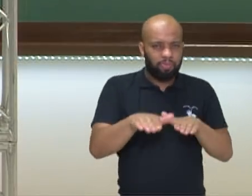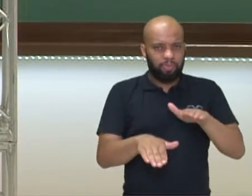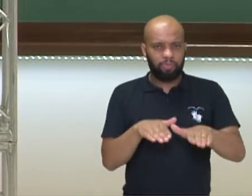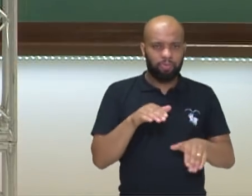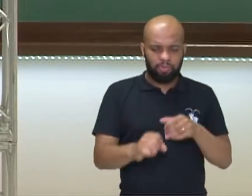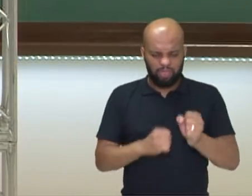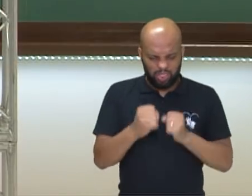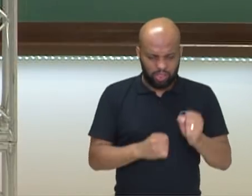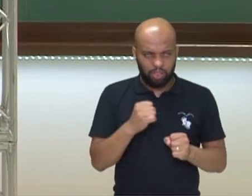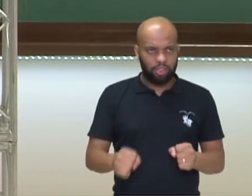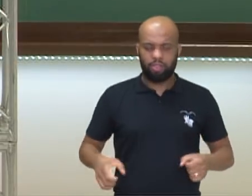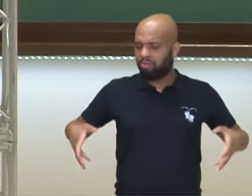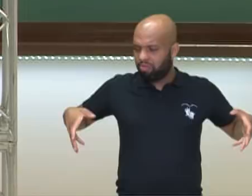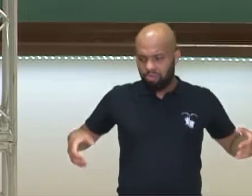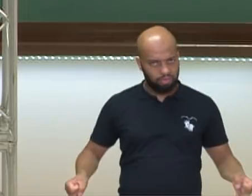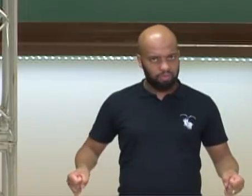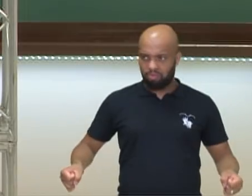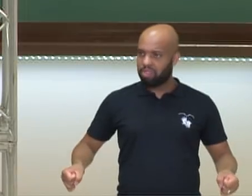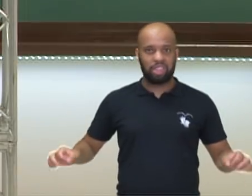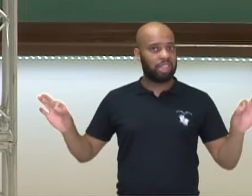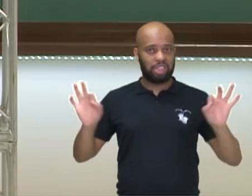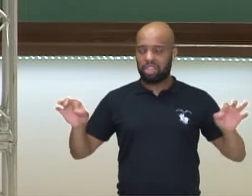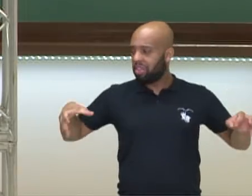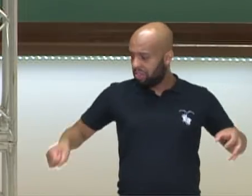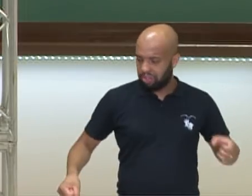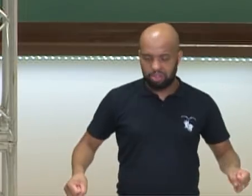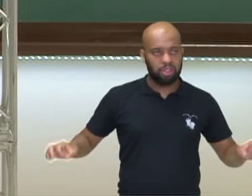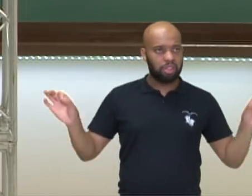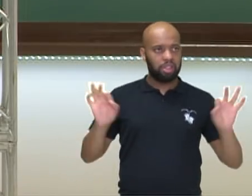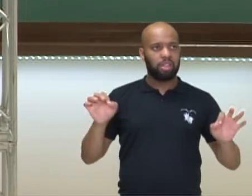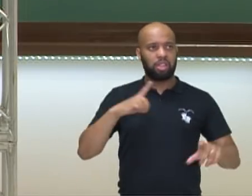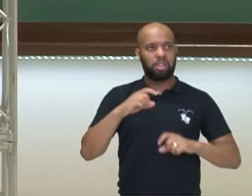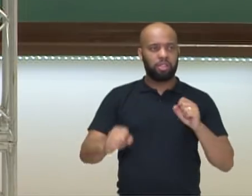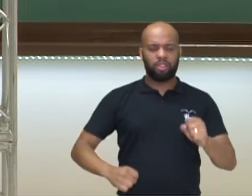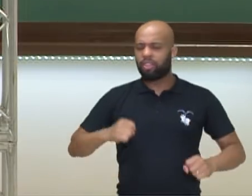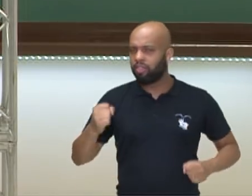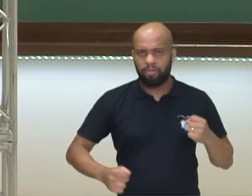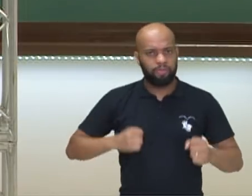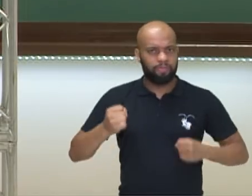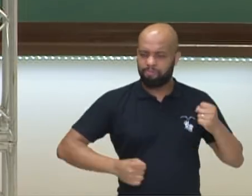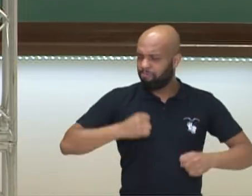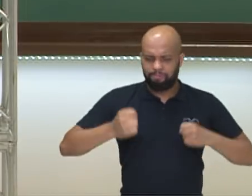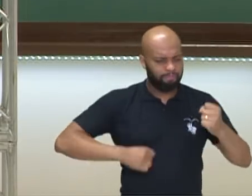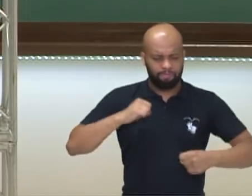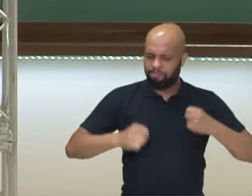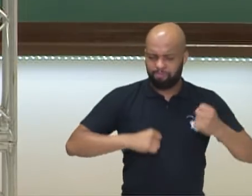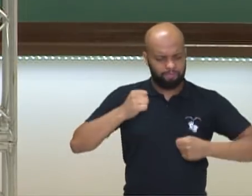não se segura em nada, não existe local para se segurar, então ele está correndo mesmo.